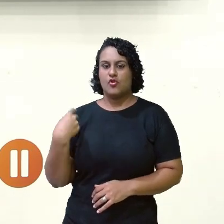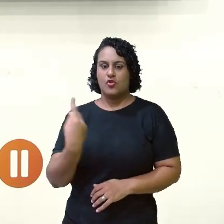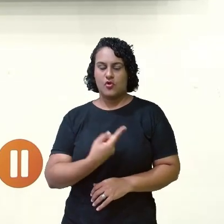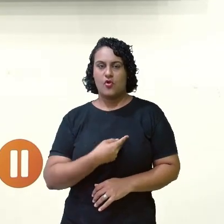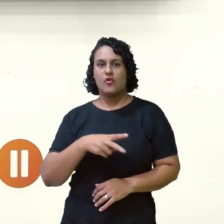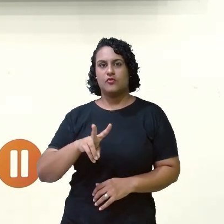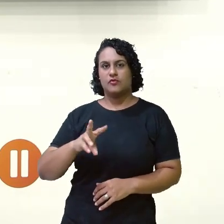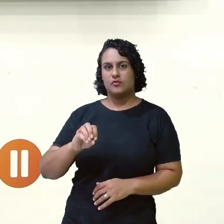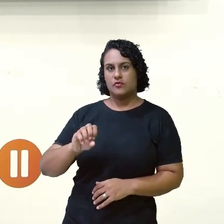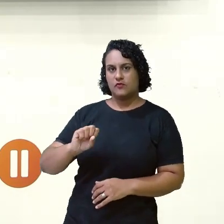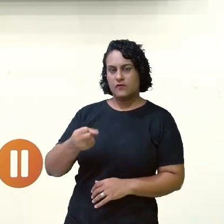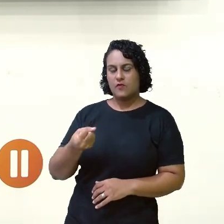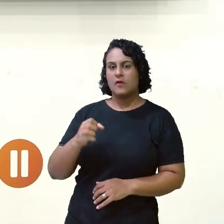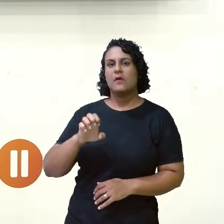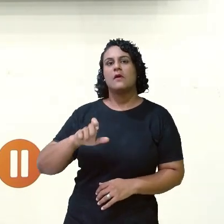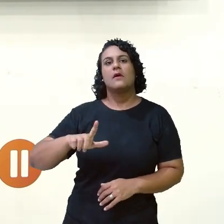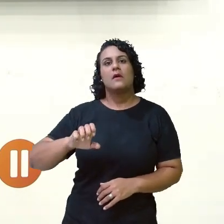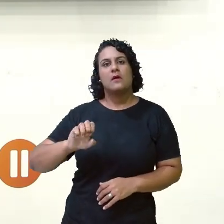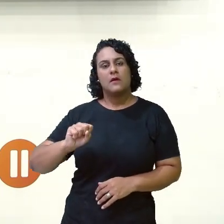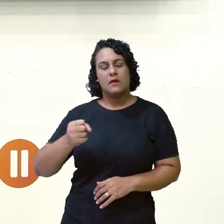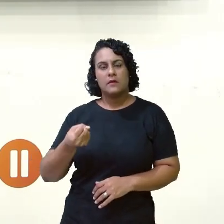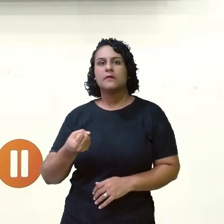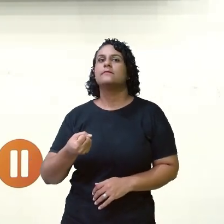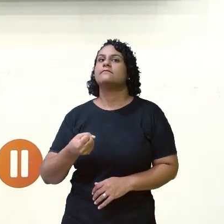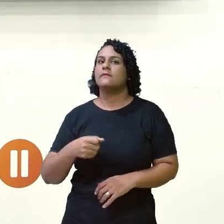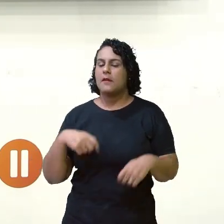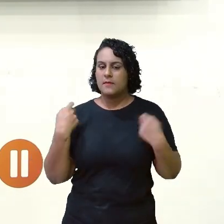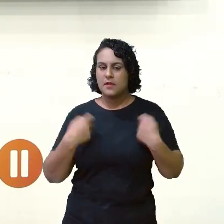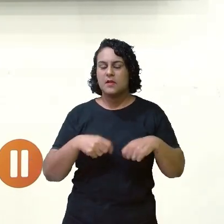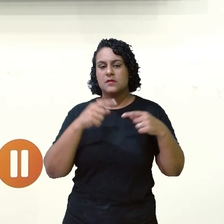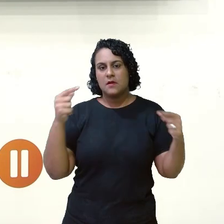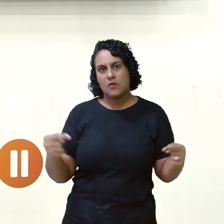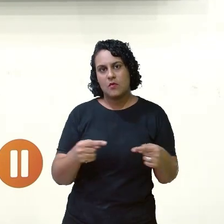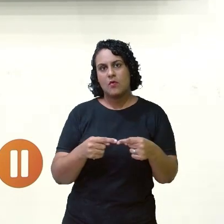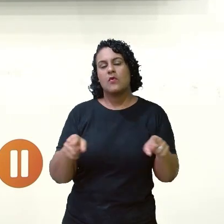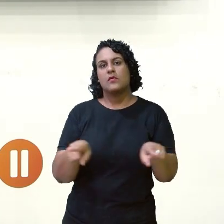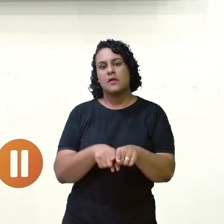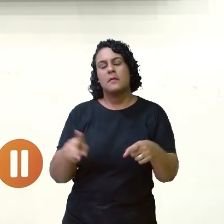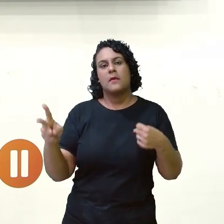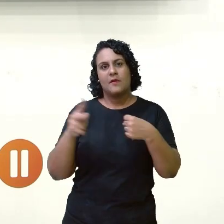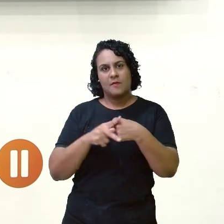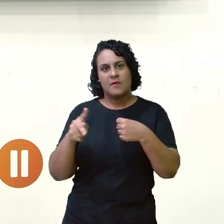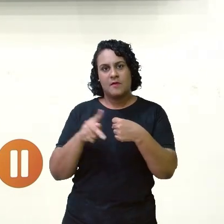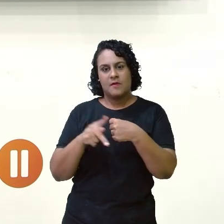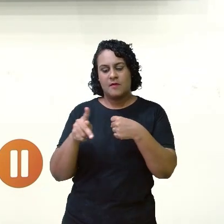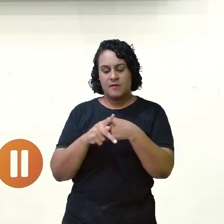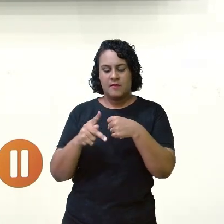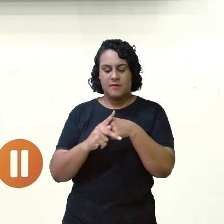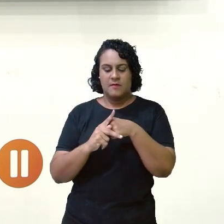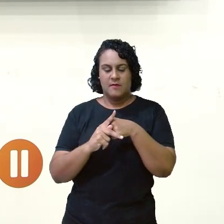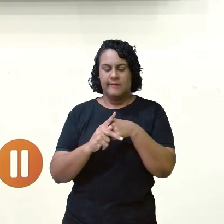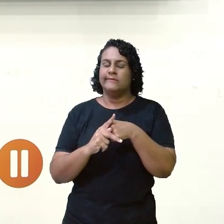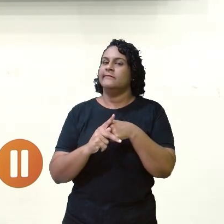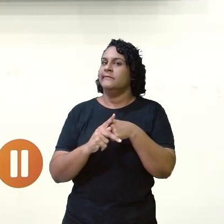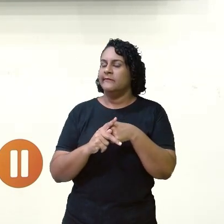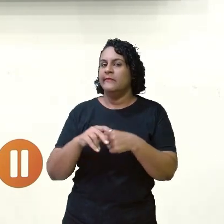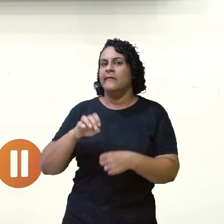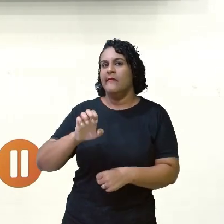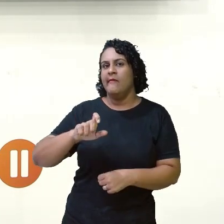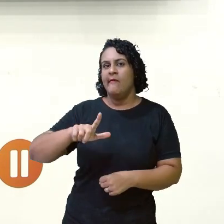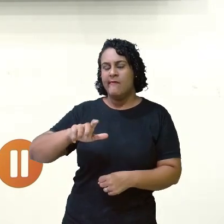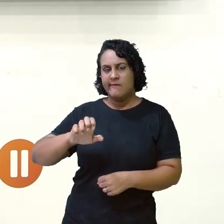na terceira pessoa, porque ele também tem que concordar com o pronome. Então, observem,